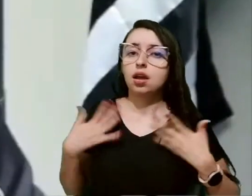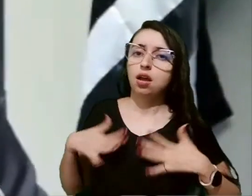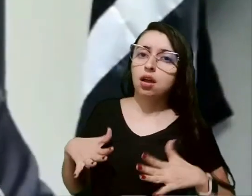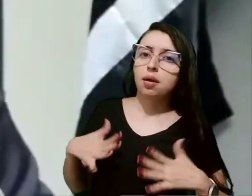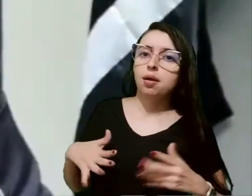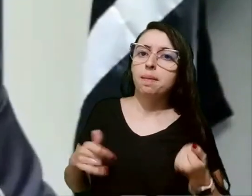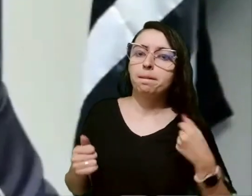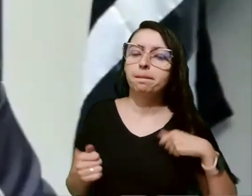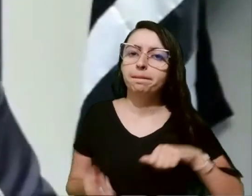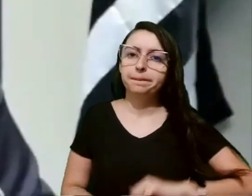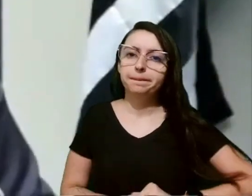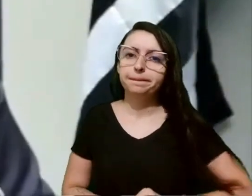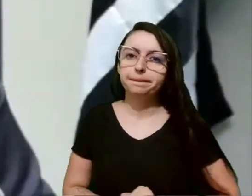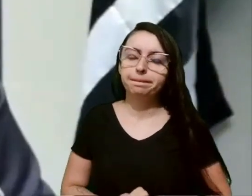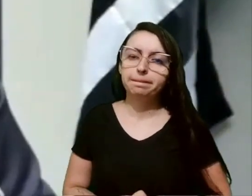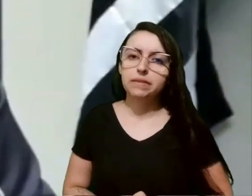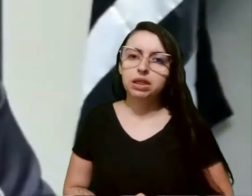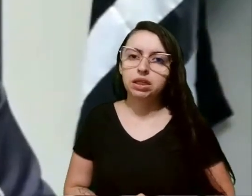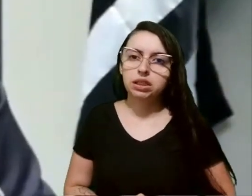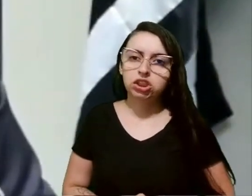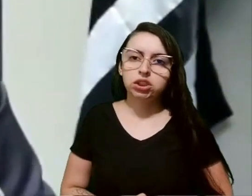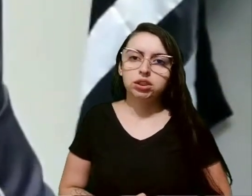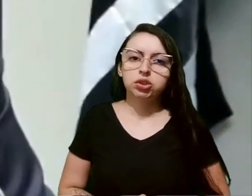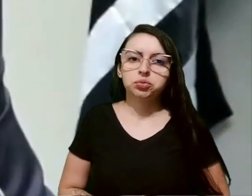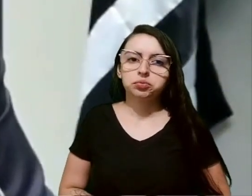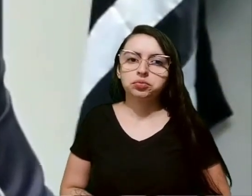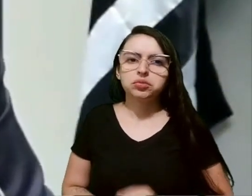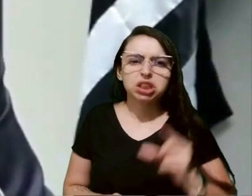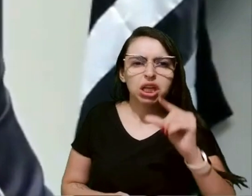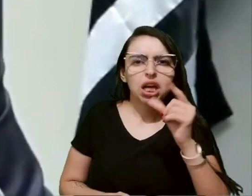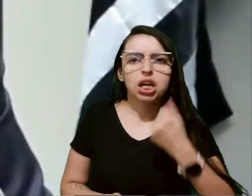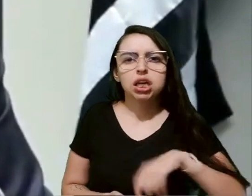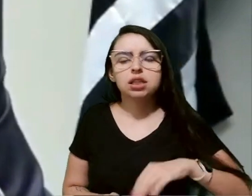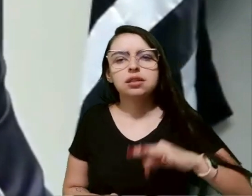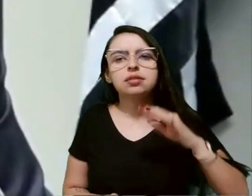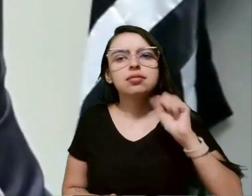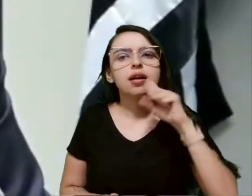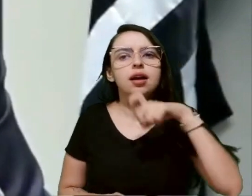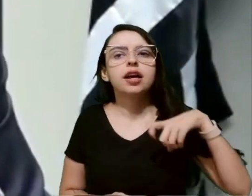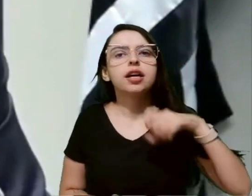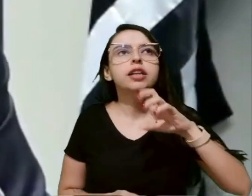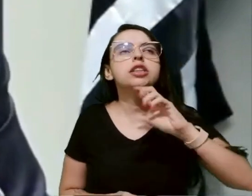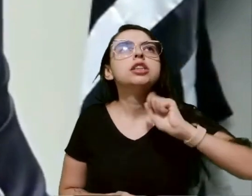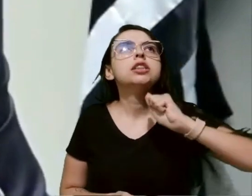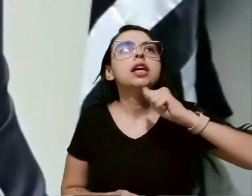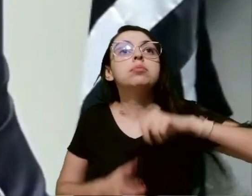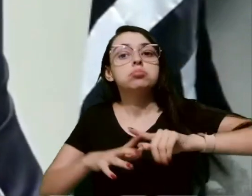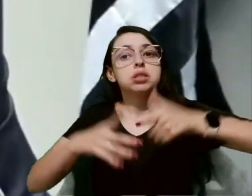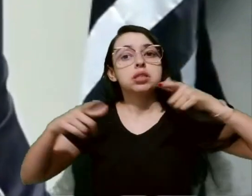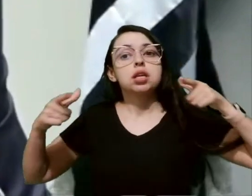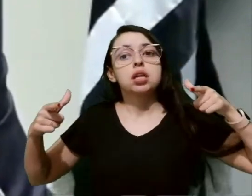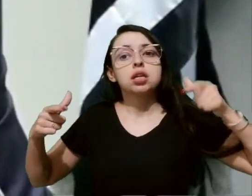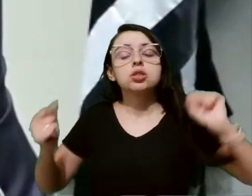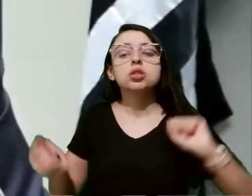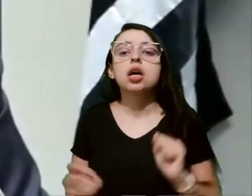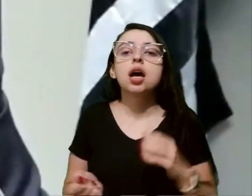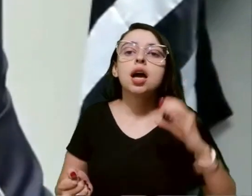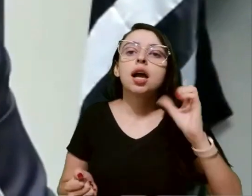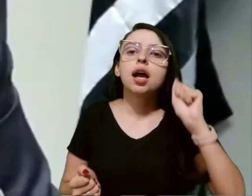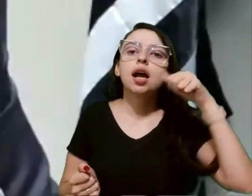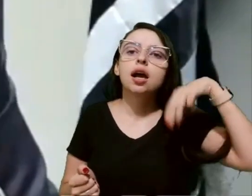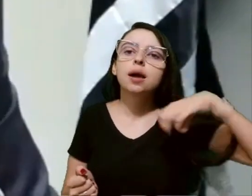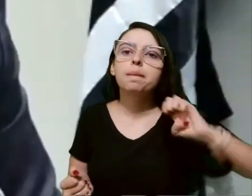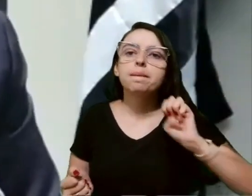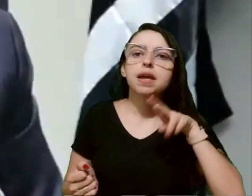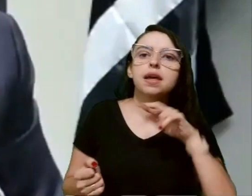ou que era tinha taxa de procedência, de provimento mais elevada, era uma Câmara muito